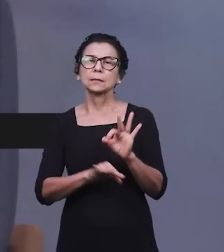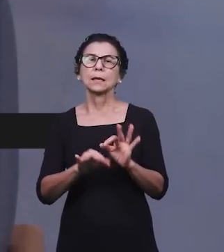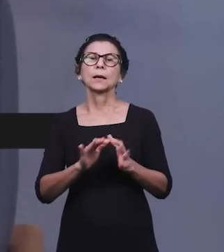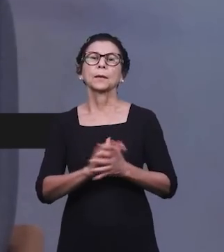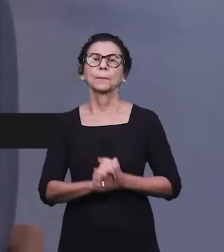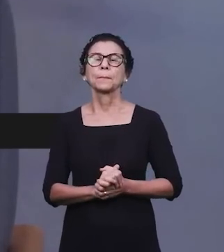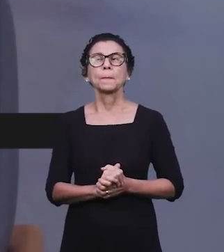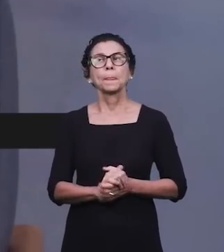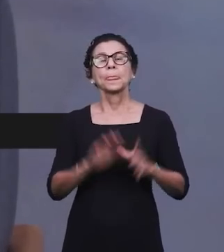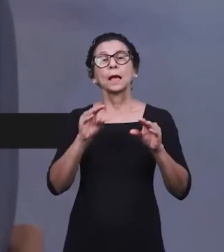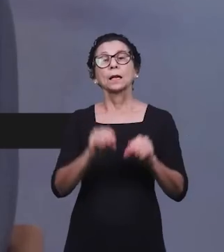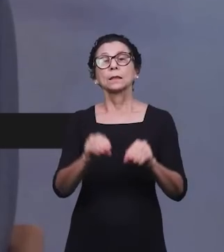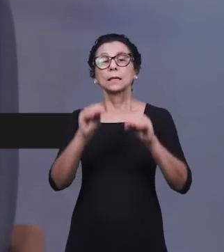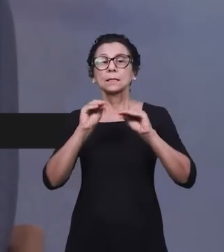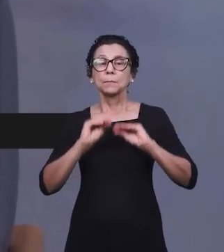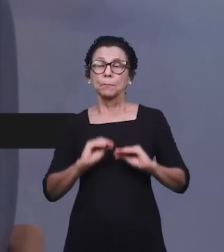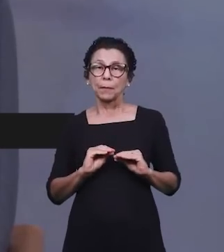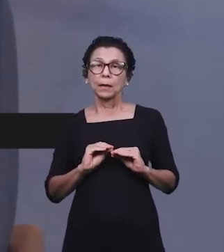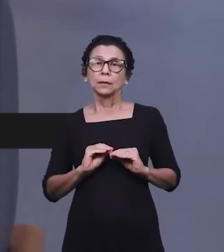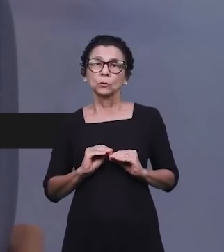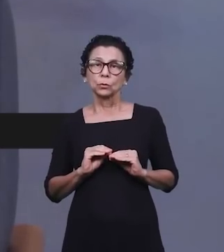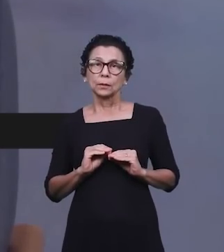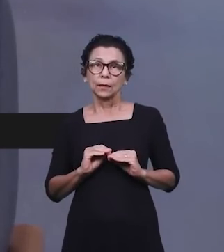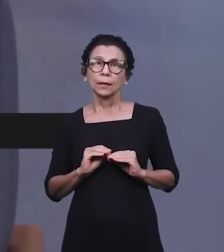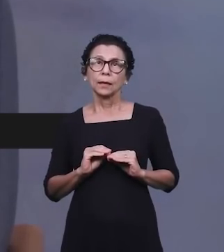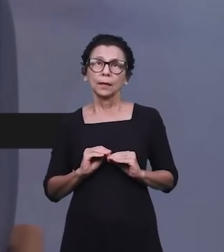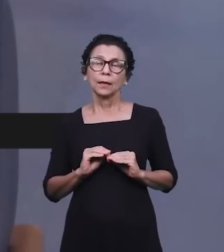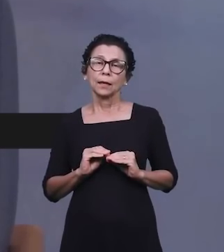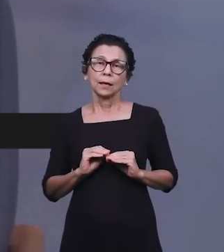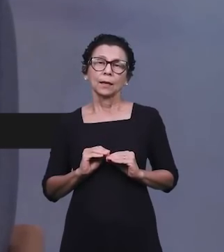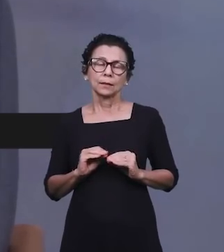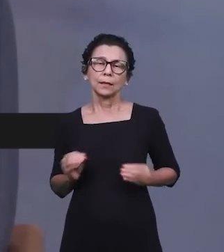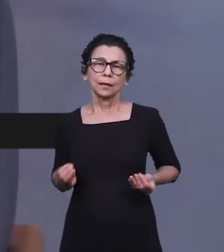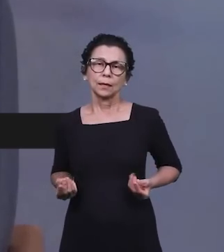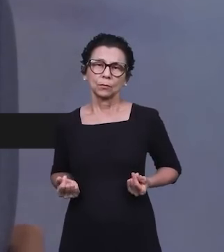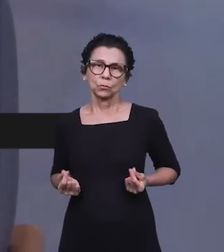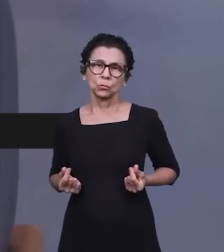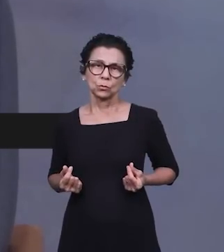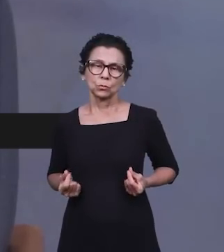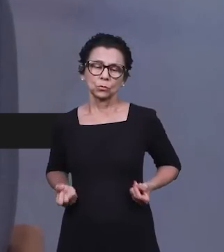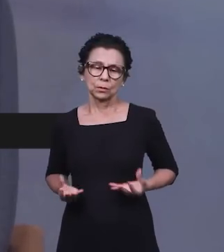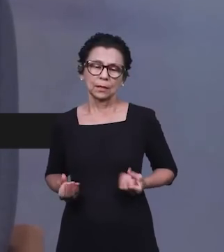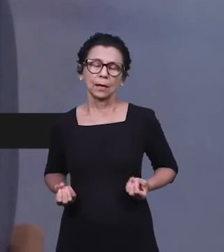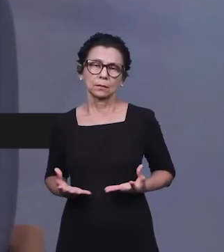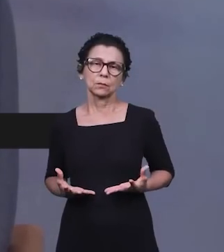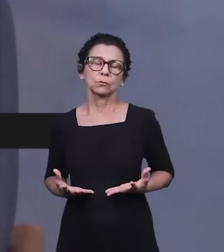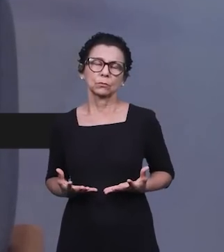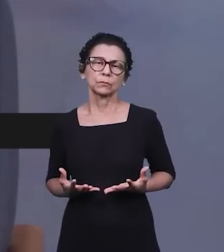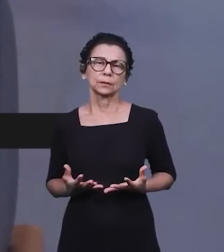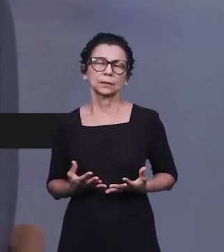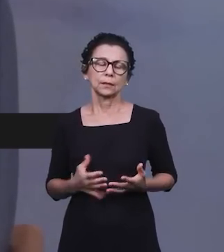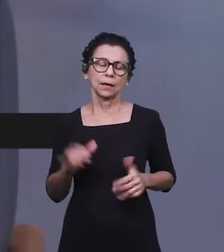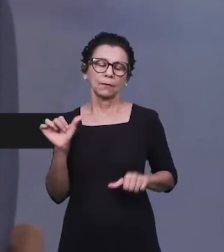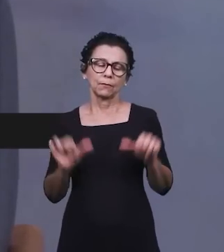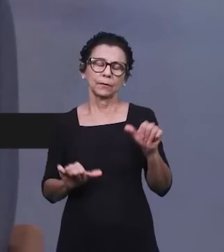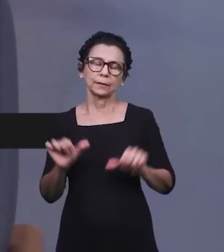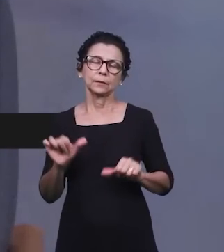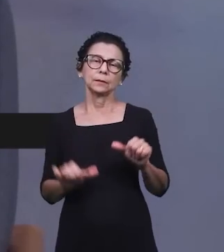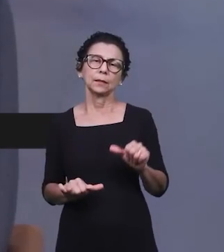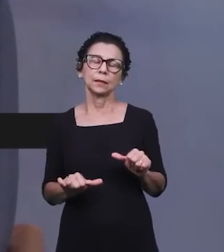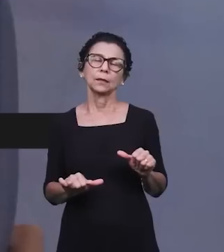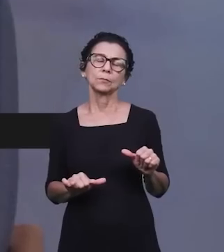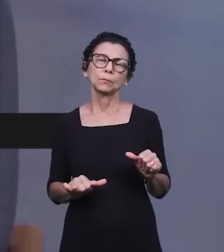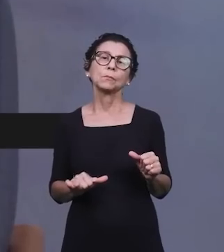despesas que você vai ter no futuro, que é justamente um próximo passo disso que nós falamos aqui, mas sem dúvida são dicas que trazem